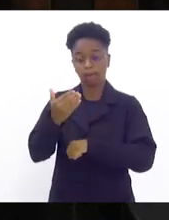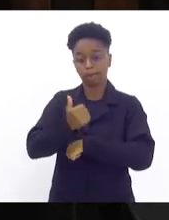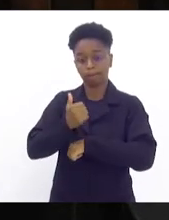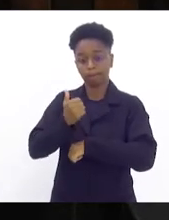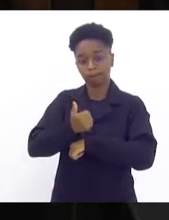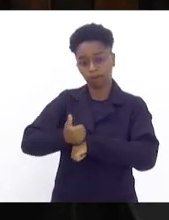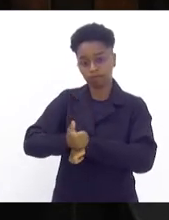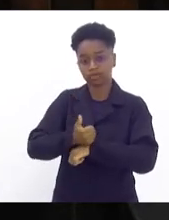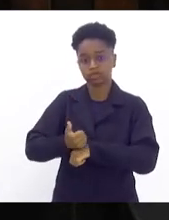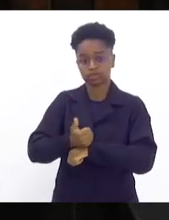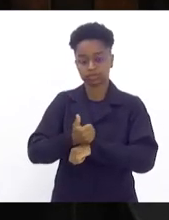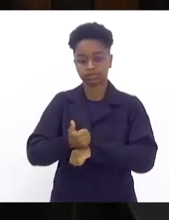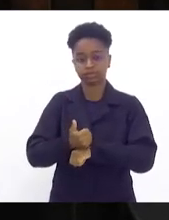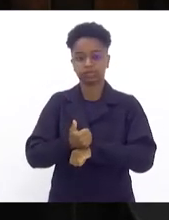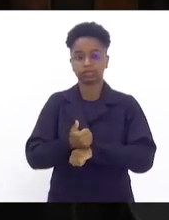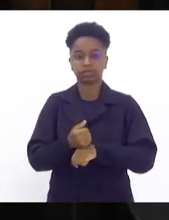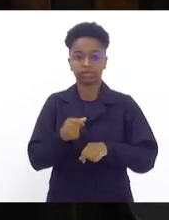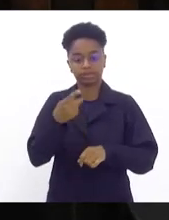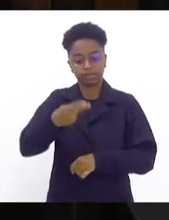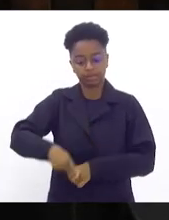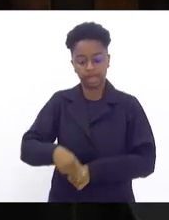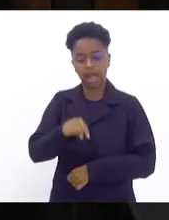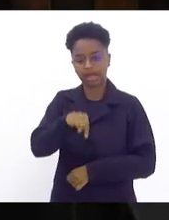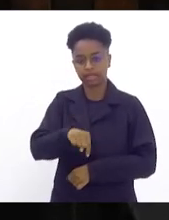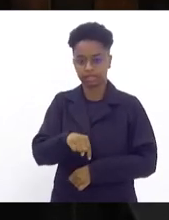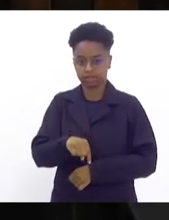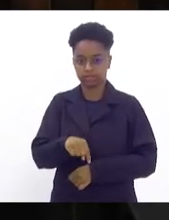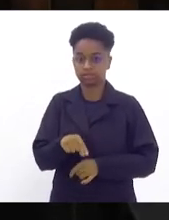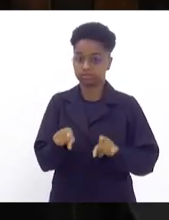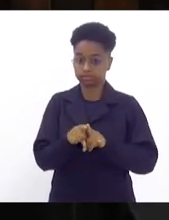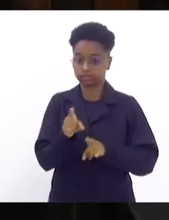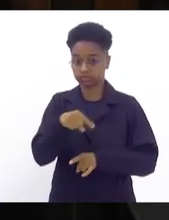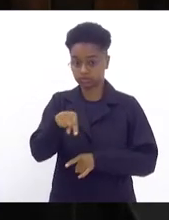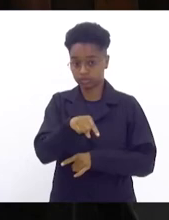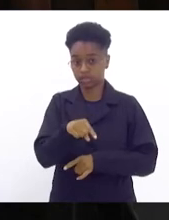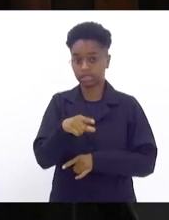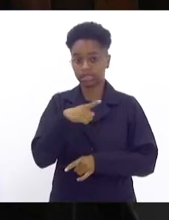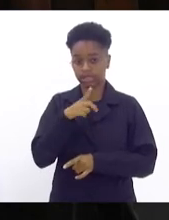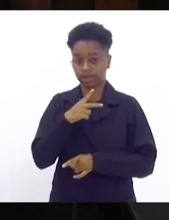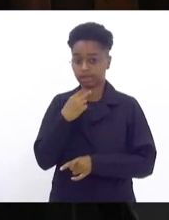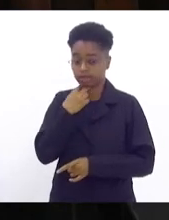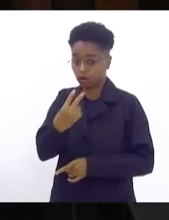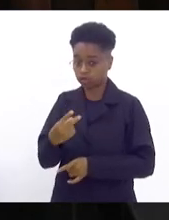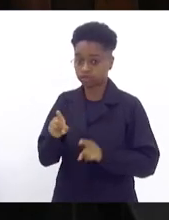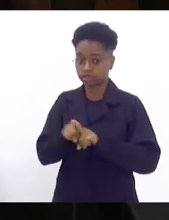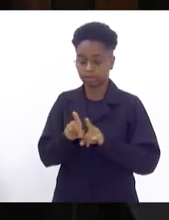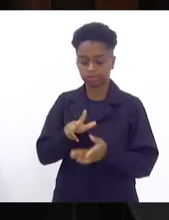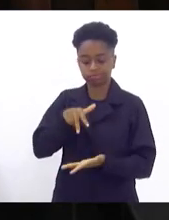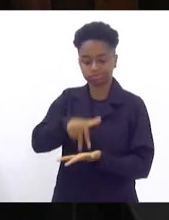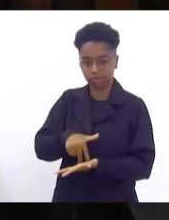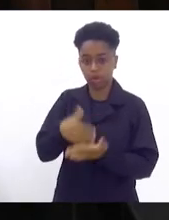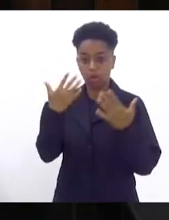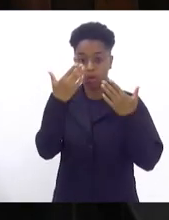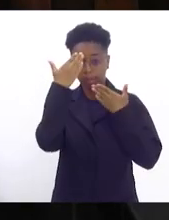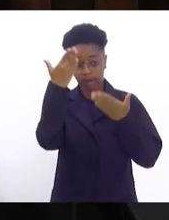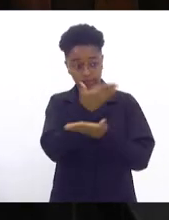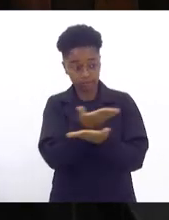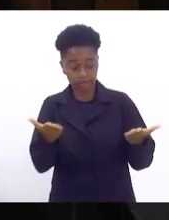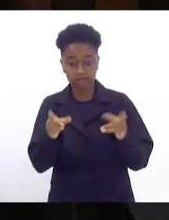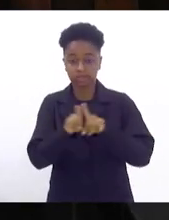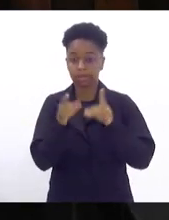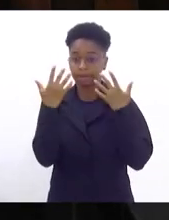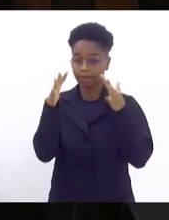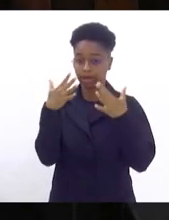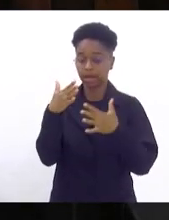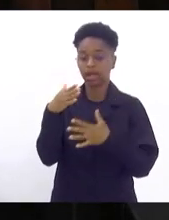profissionais, dizendo que aqui no Parlamento Fluminense os senhores e senhoras têm voz e vez. Muito obrigado a todos, parabéns pela condução, deputada